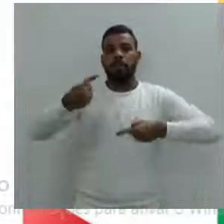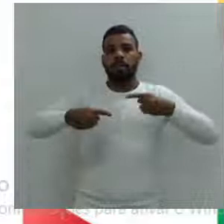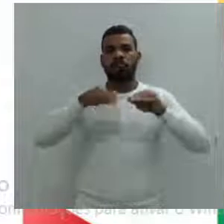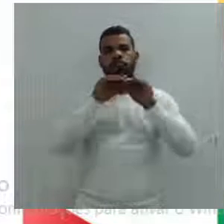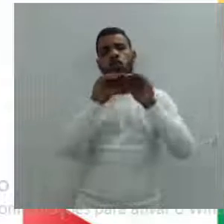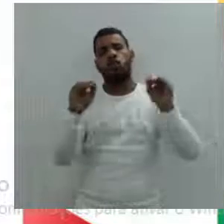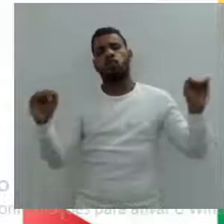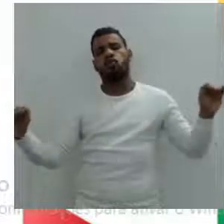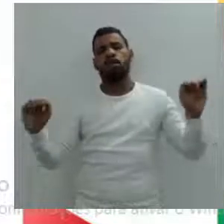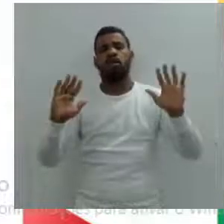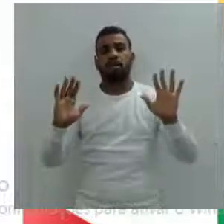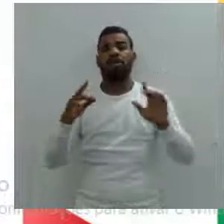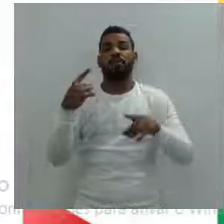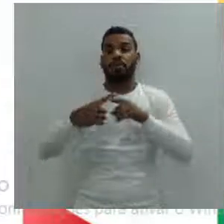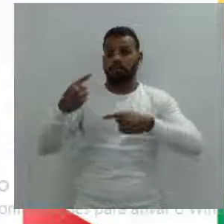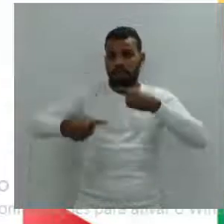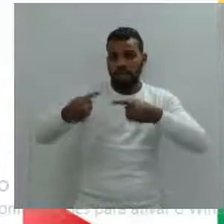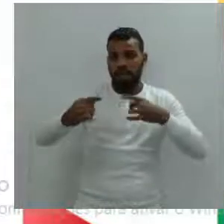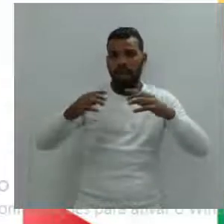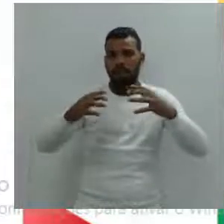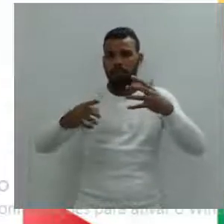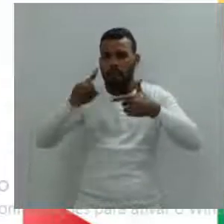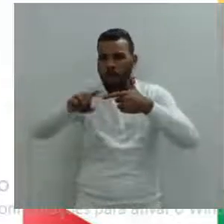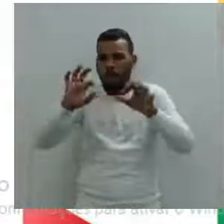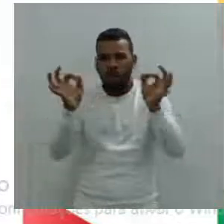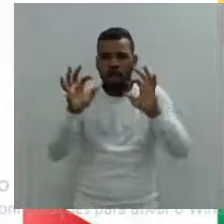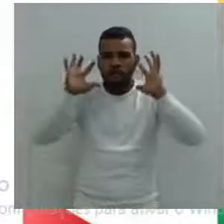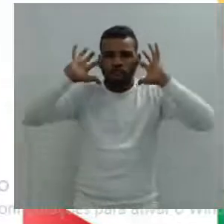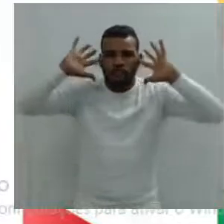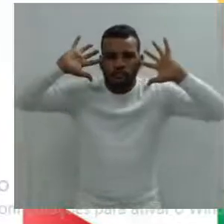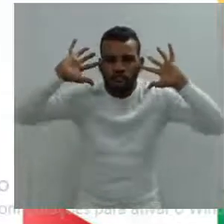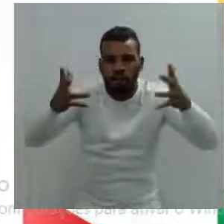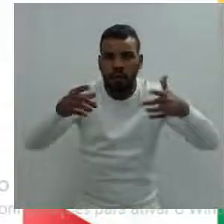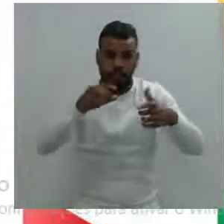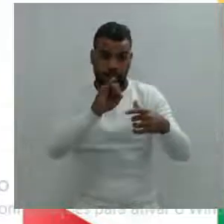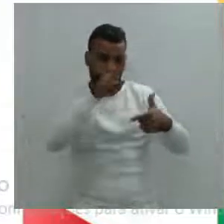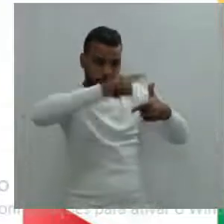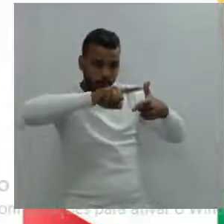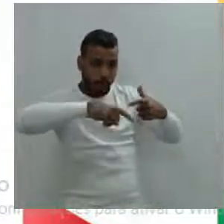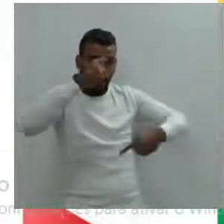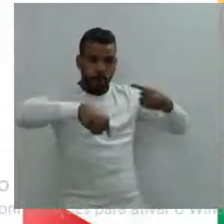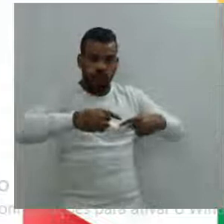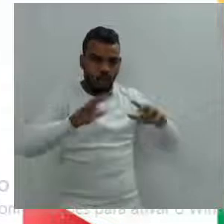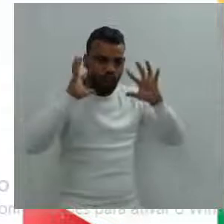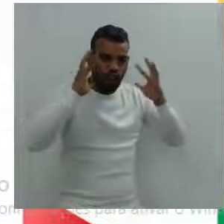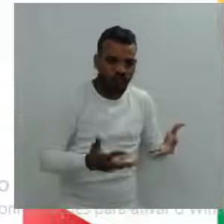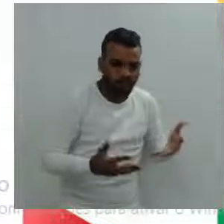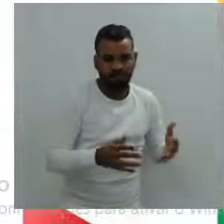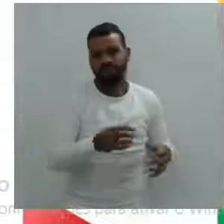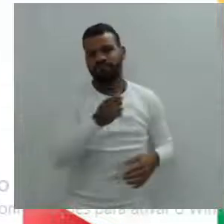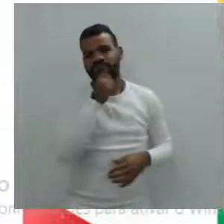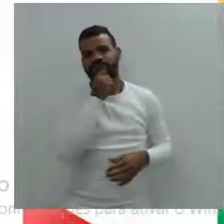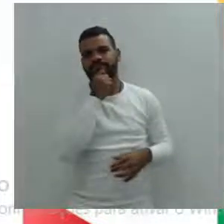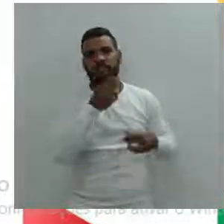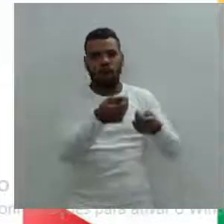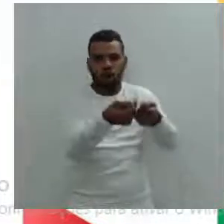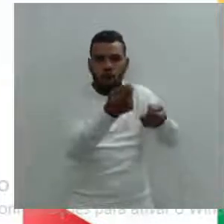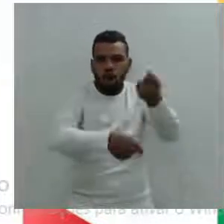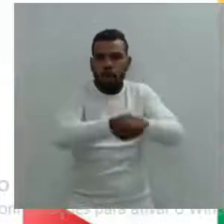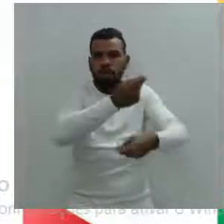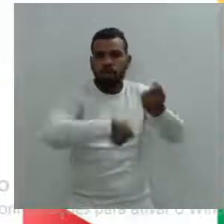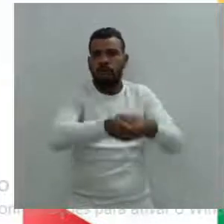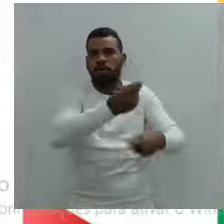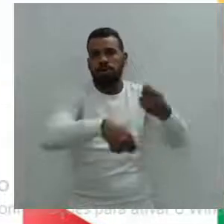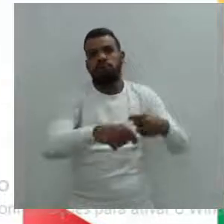sem estabilidade política nada funciona, bota isso na cabeça. Se eu tiver um problema político, não tem economia que